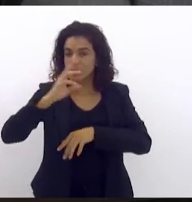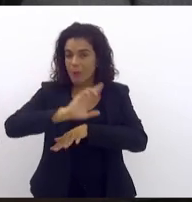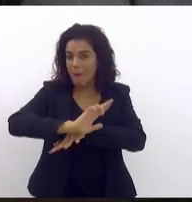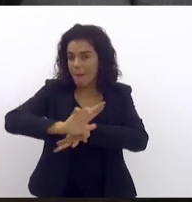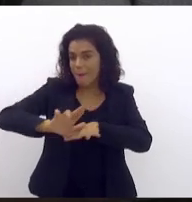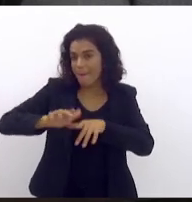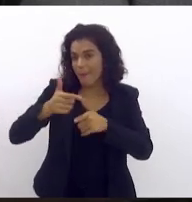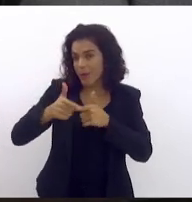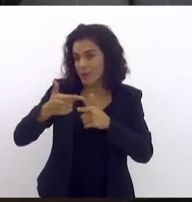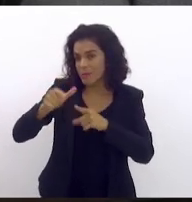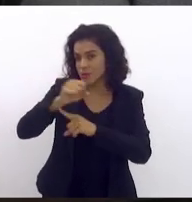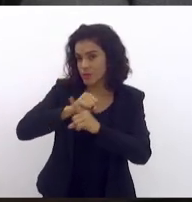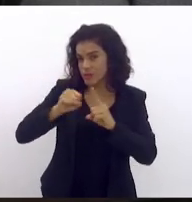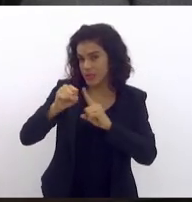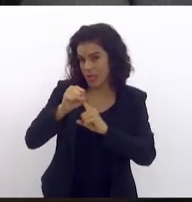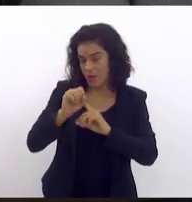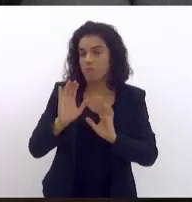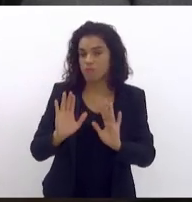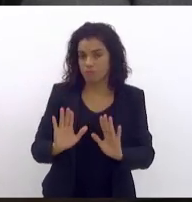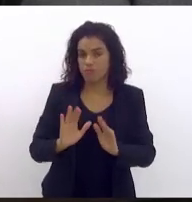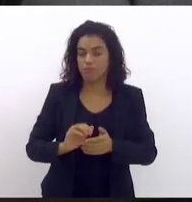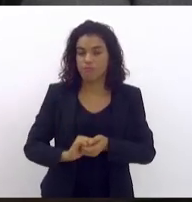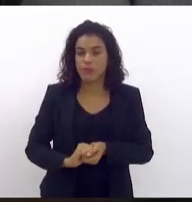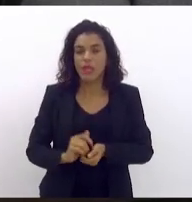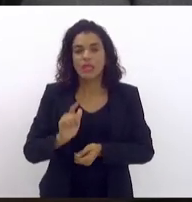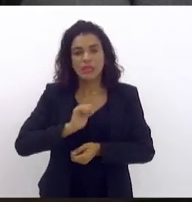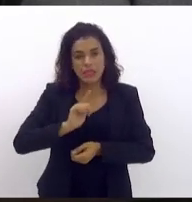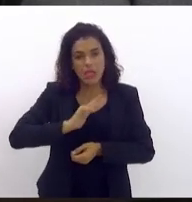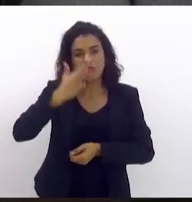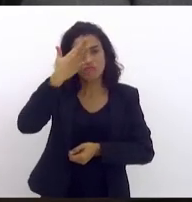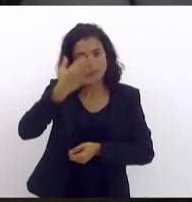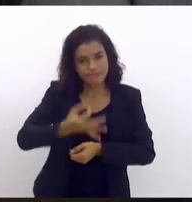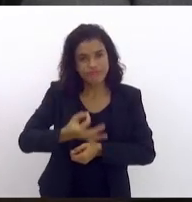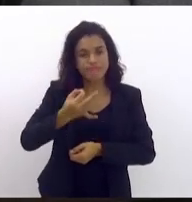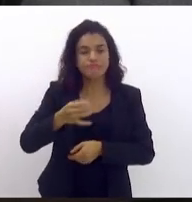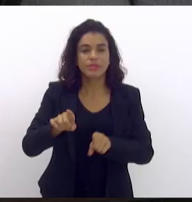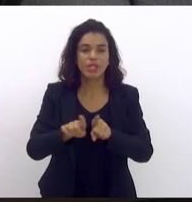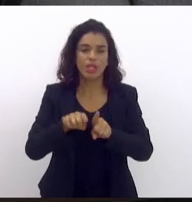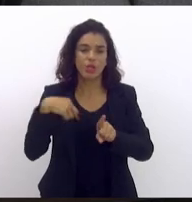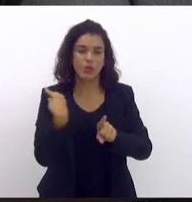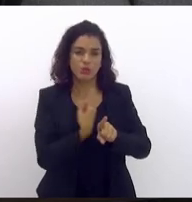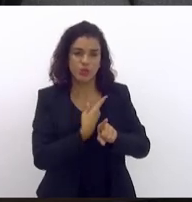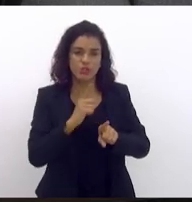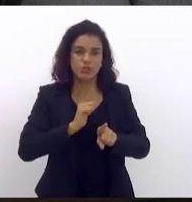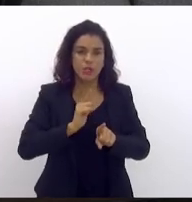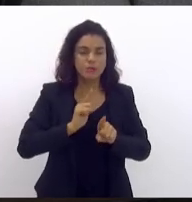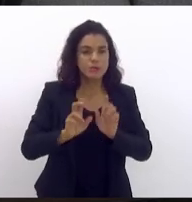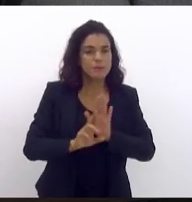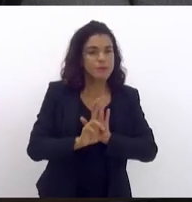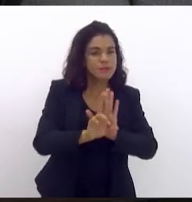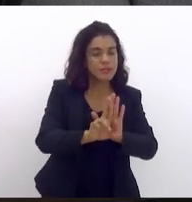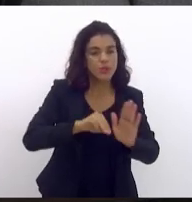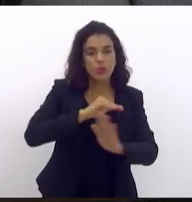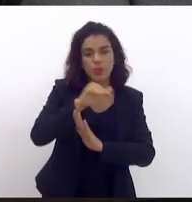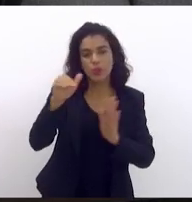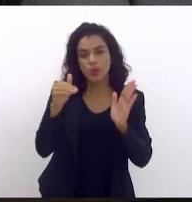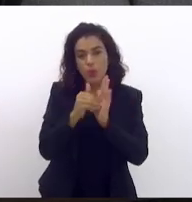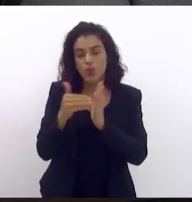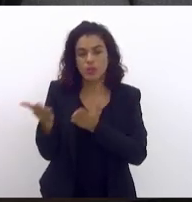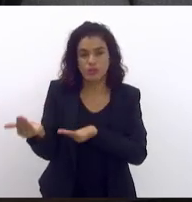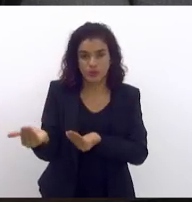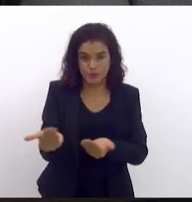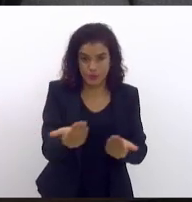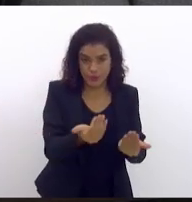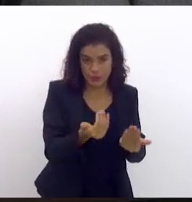problemas sociais do nosso segmento tenho ciência que todos nós estamos representando todo o segmento da Juventude